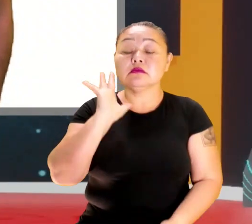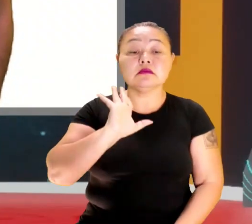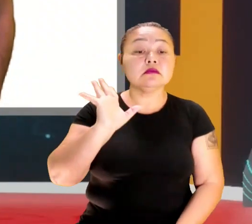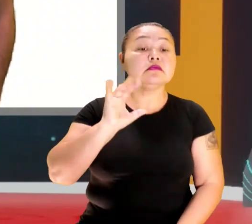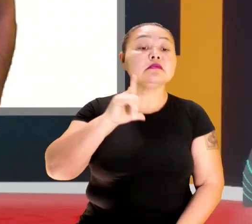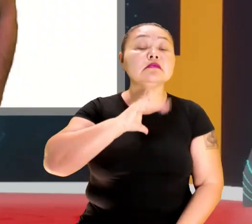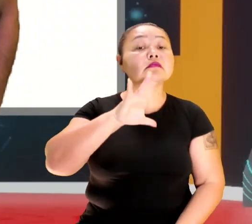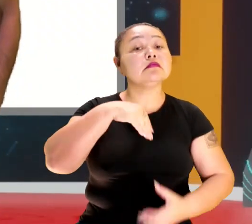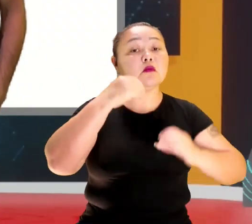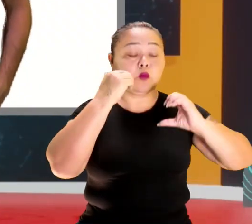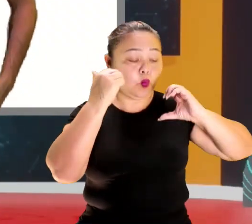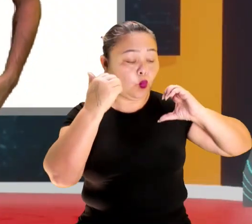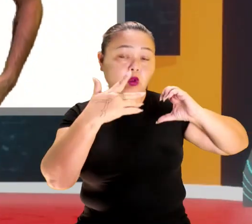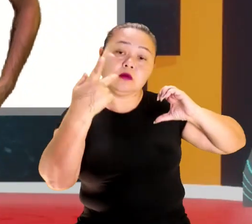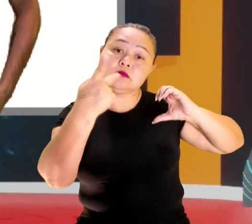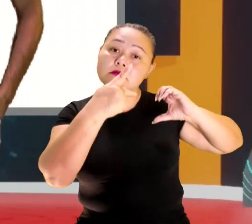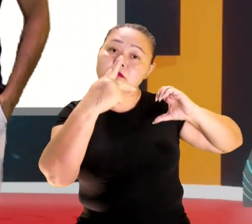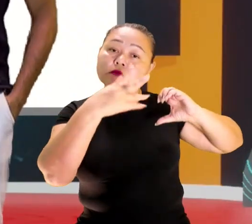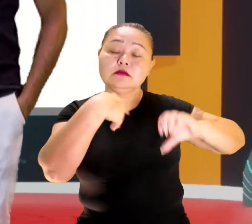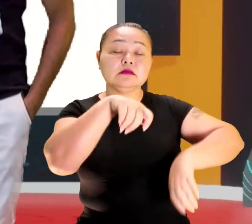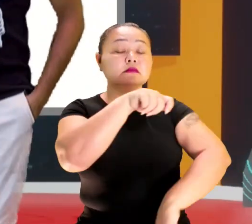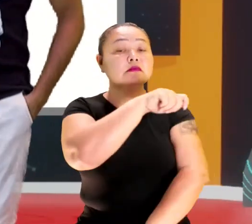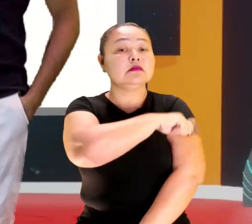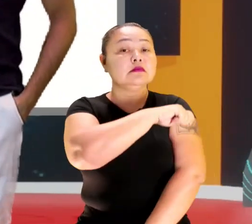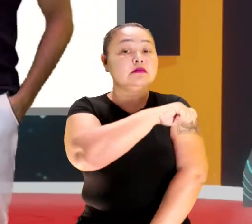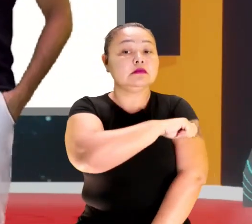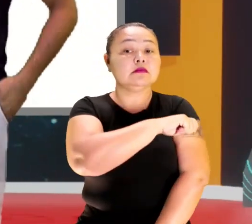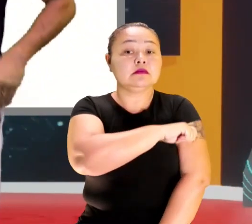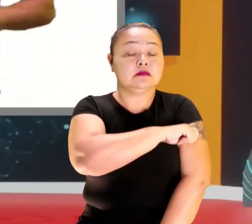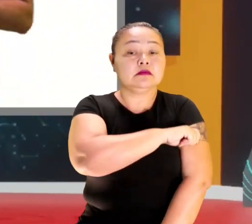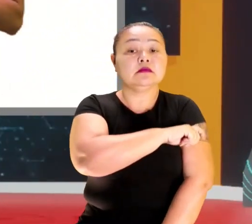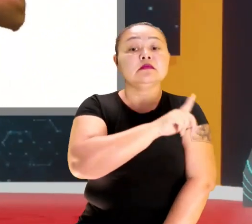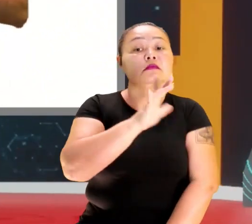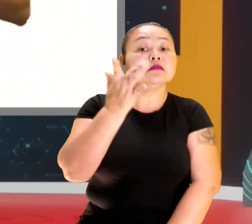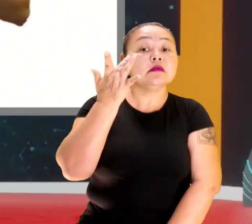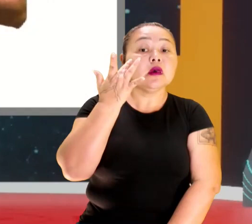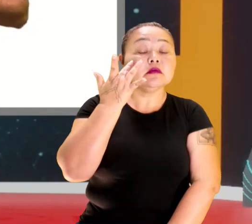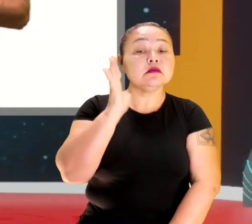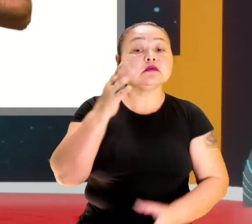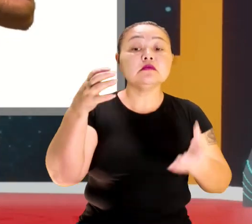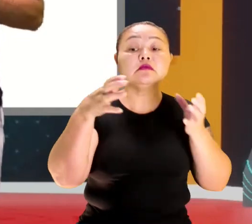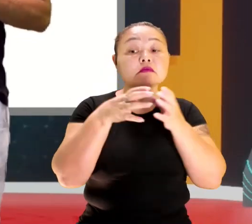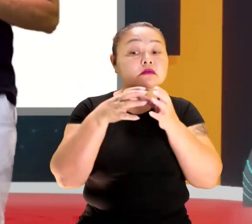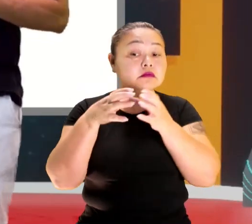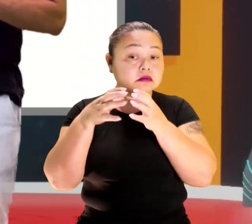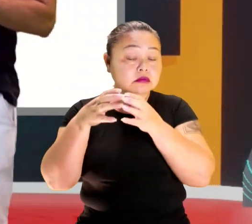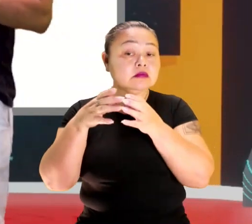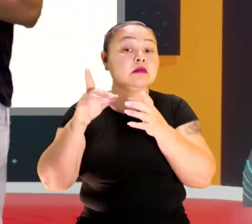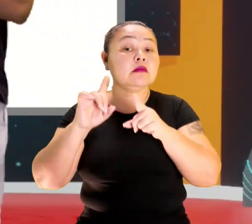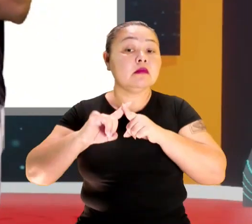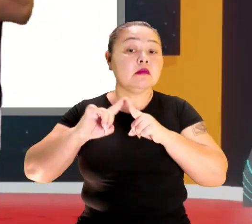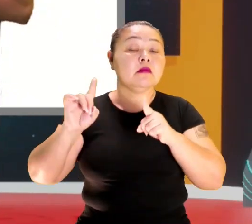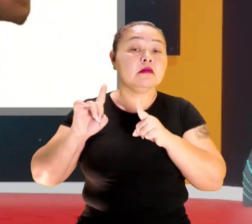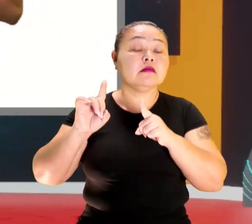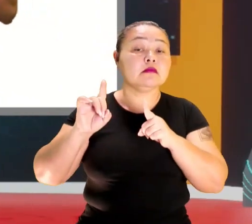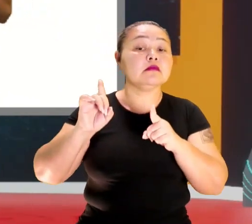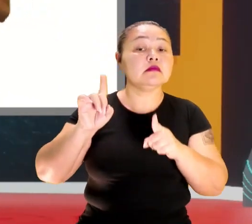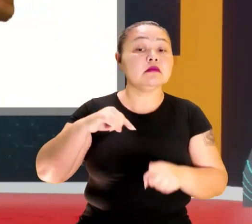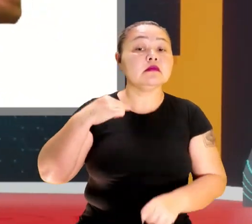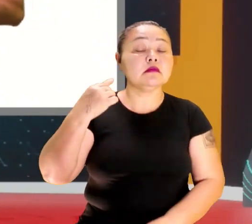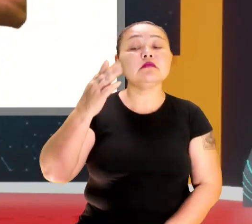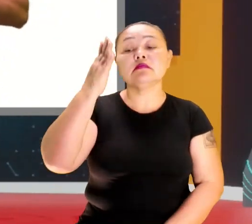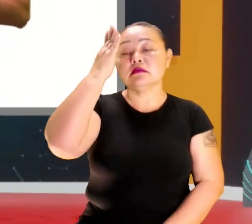beijo no coração fica para os alunos aí do primeiro ano. Nós não sabemos quantas turmas são. Mas uma coisa que nós